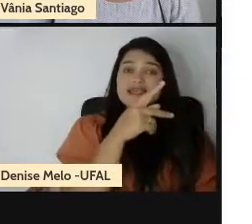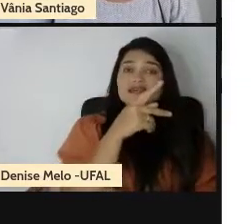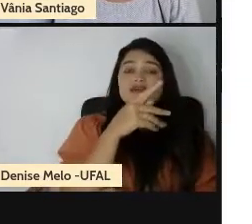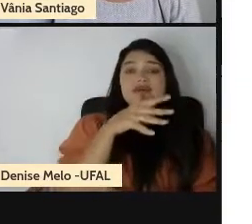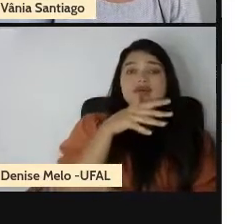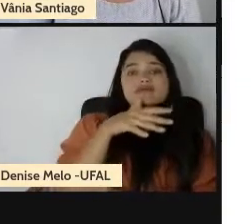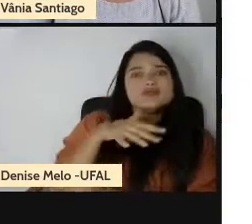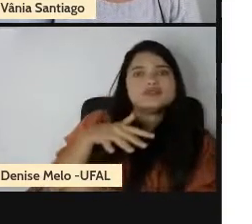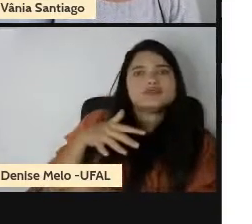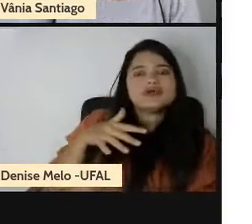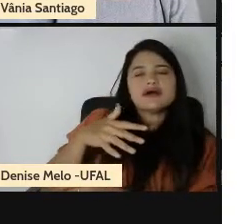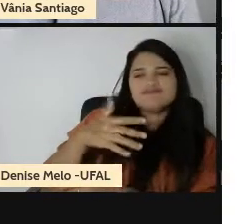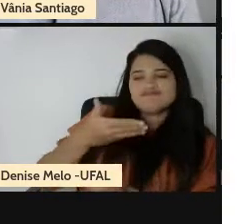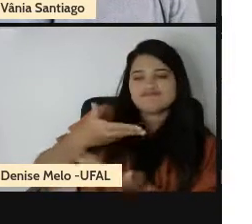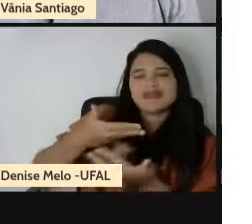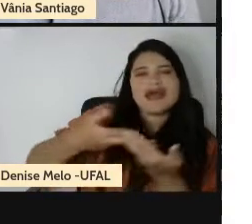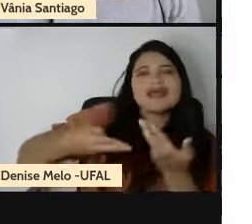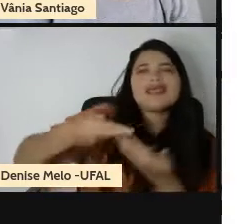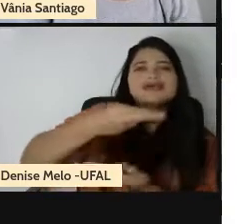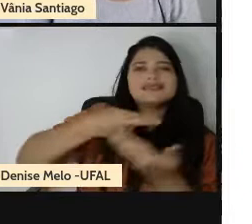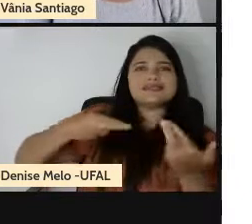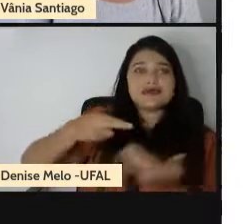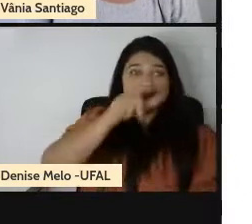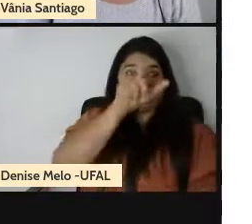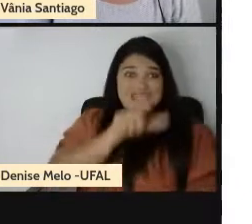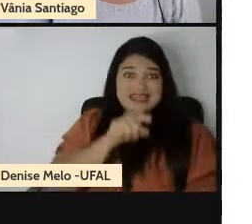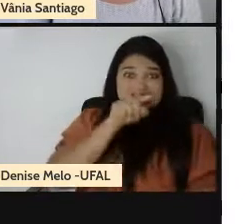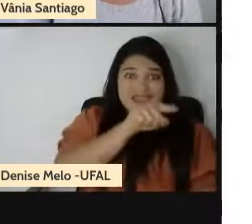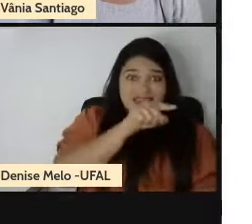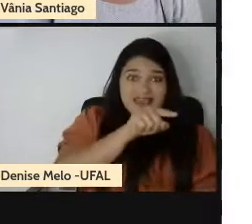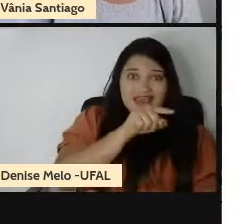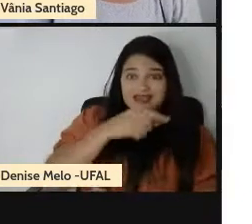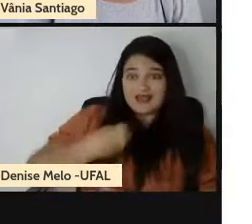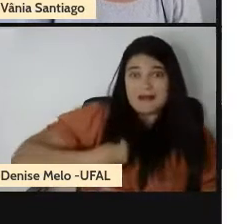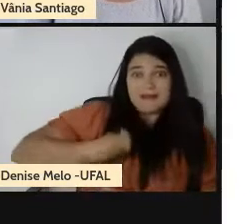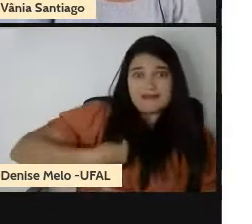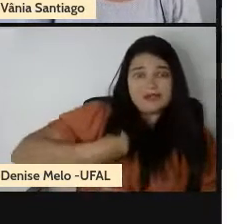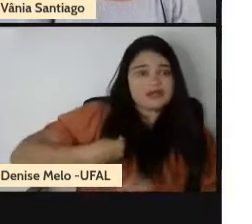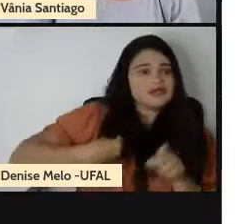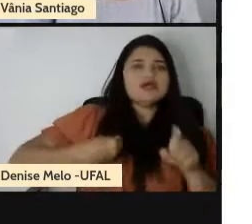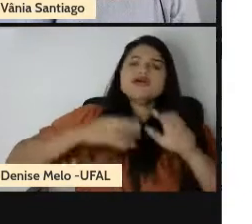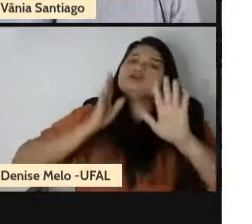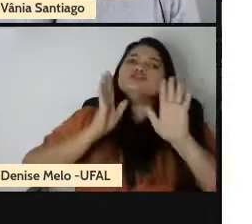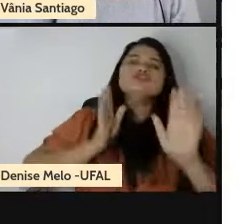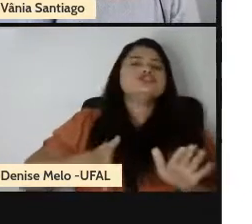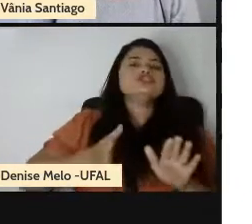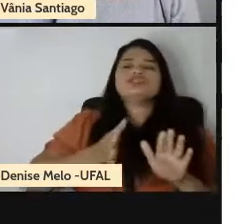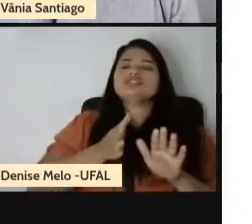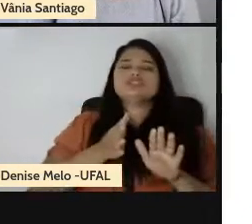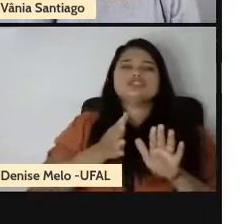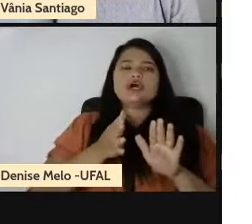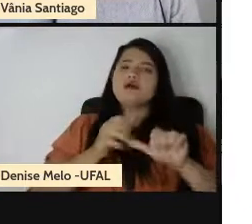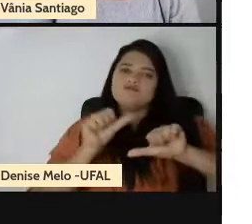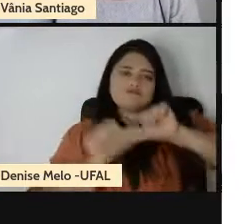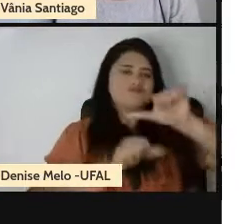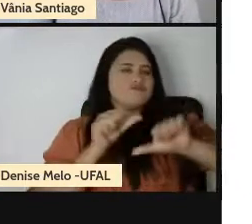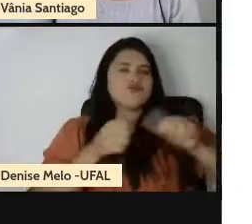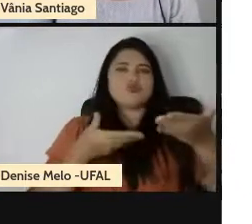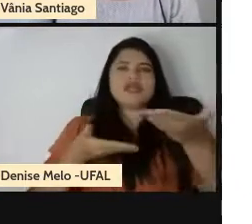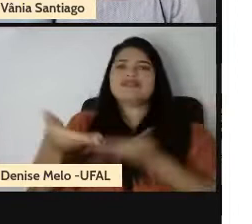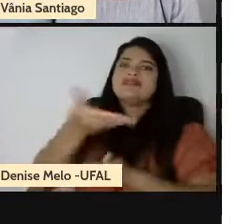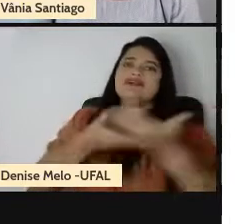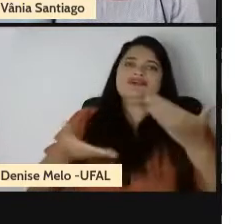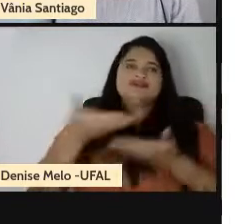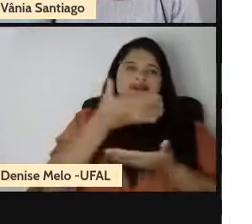De uma relação em que a presença do TIOS em si já muda toda a relação de interação entre as